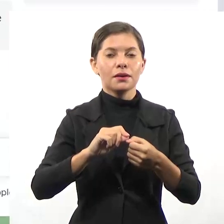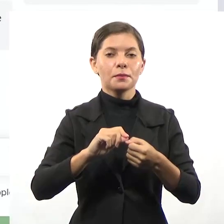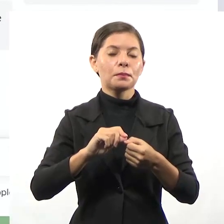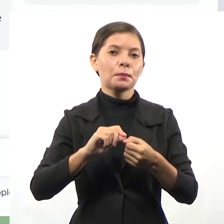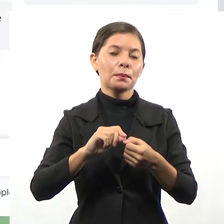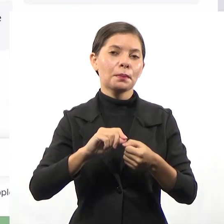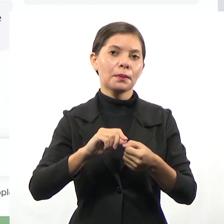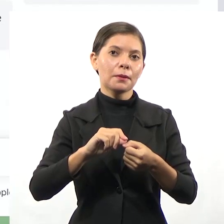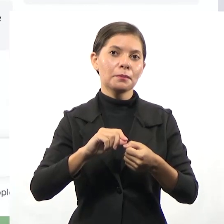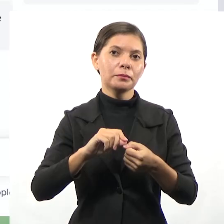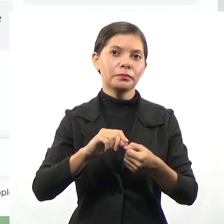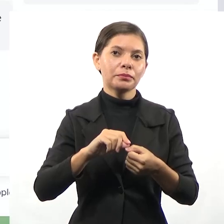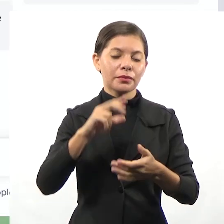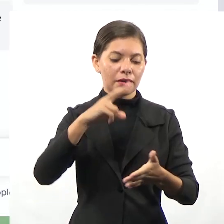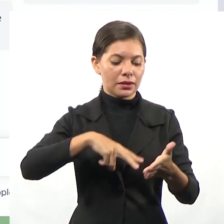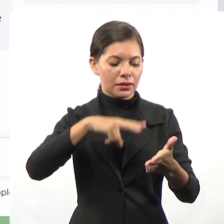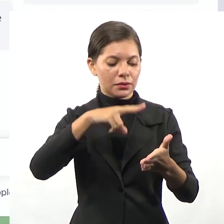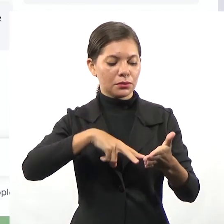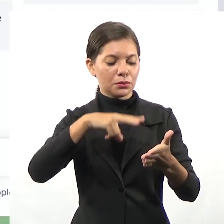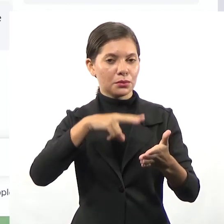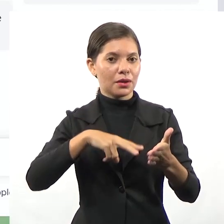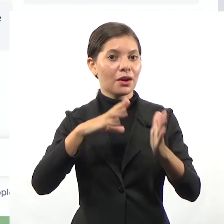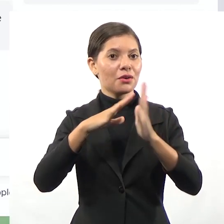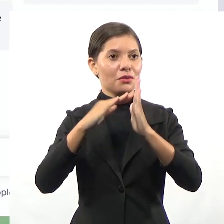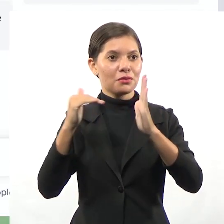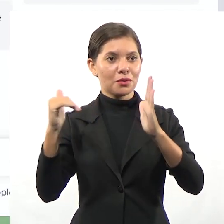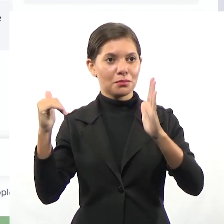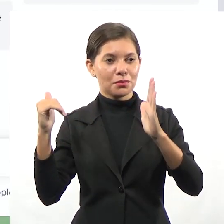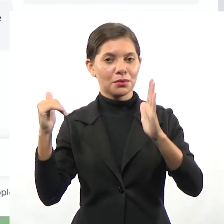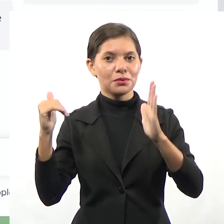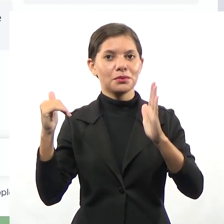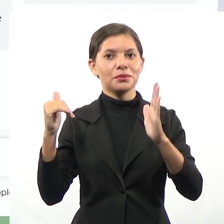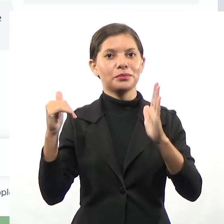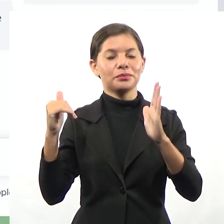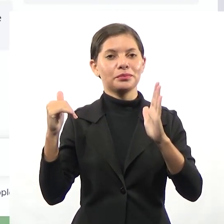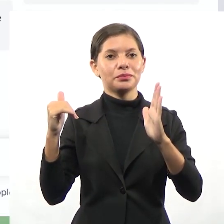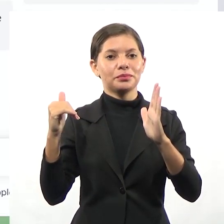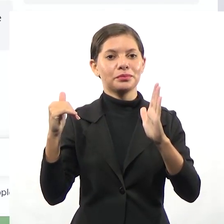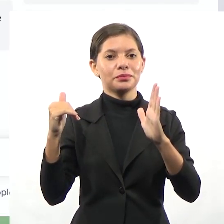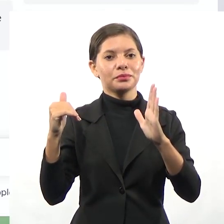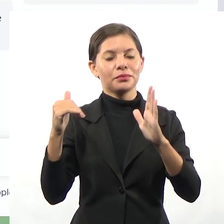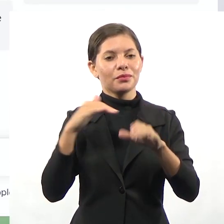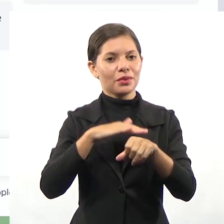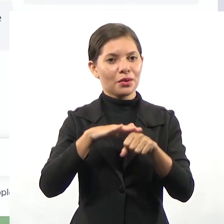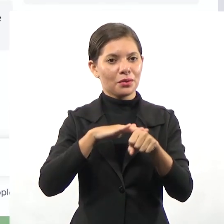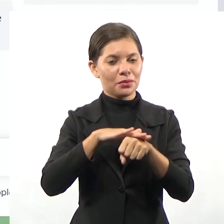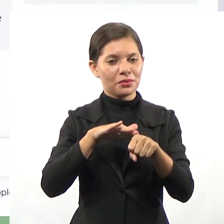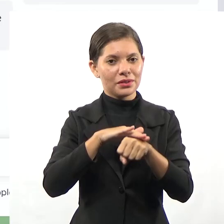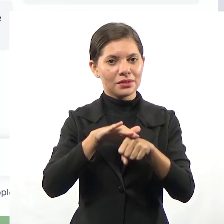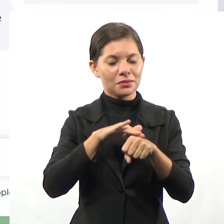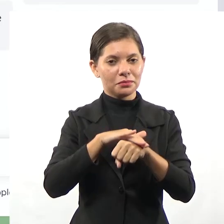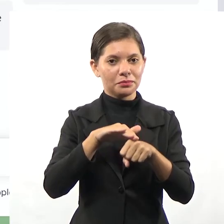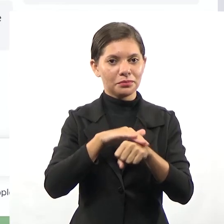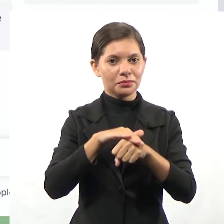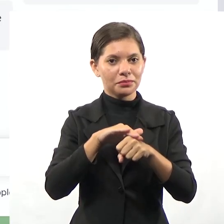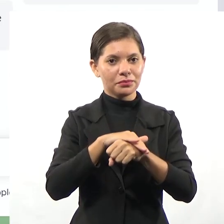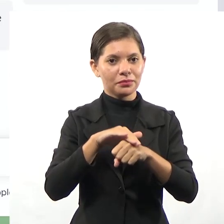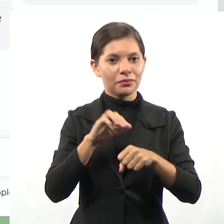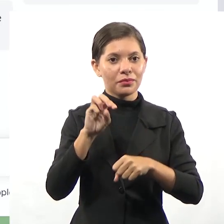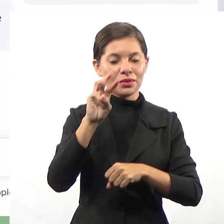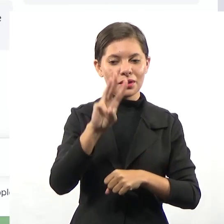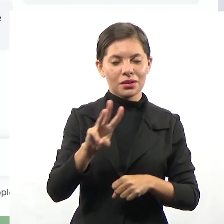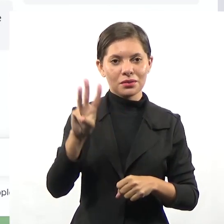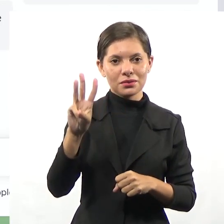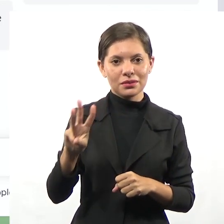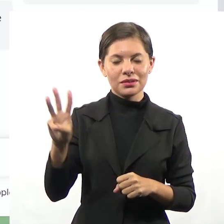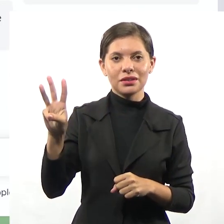famoso chat GPT. Então, conforme comentado, o chat GPT é uma ferramenta que utiliza a inteligência